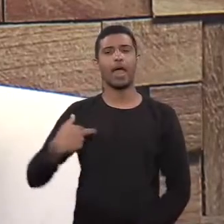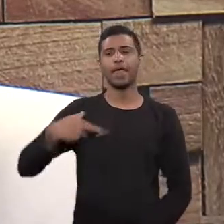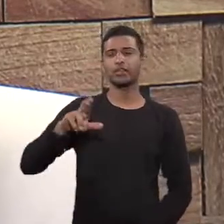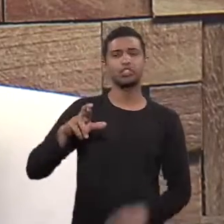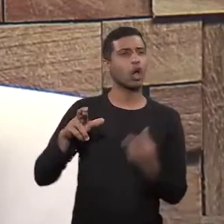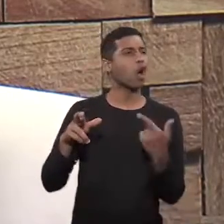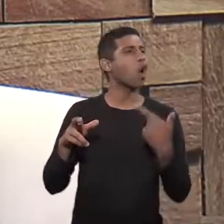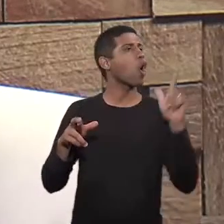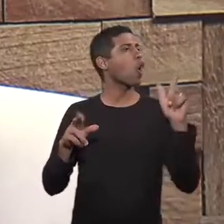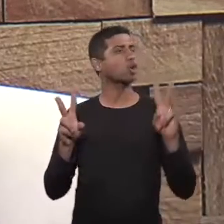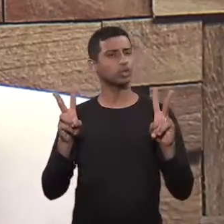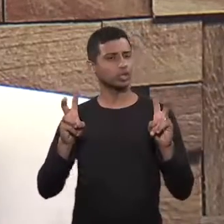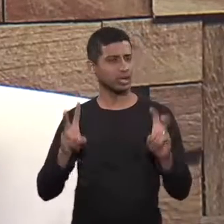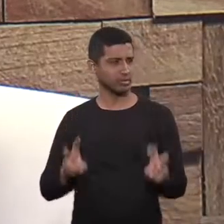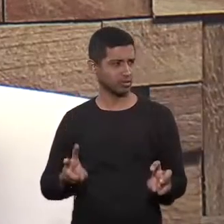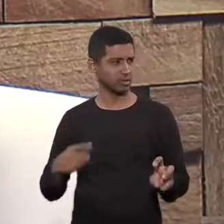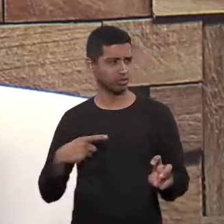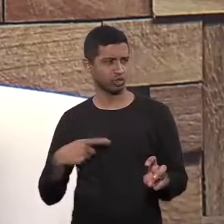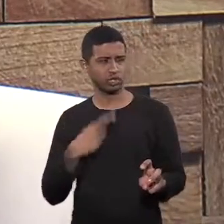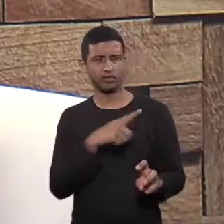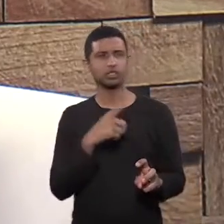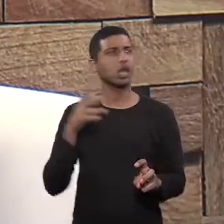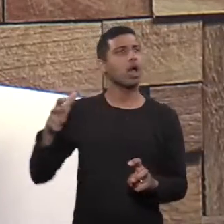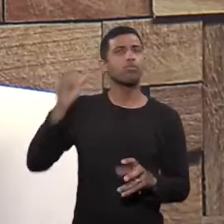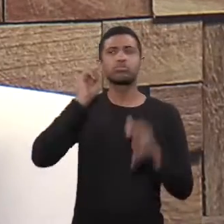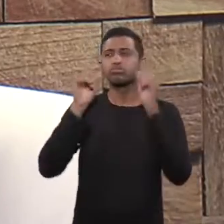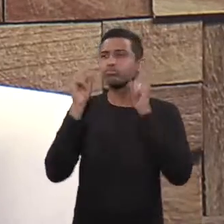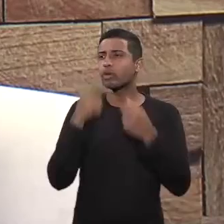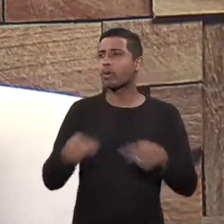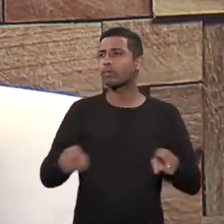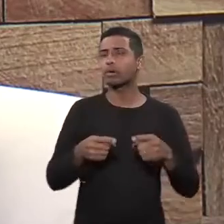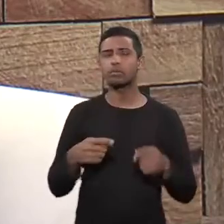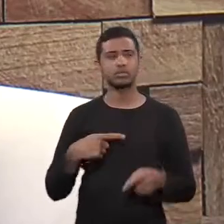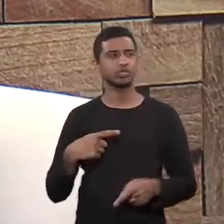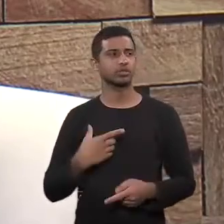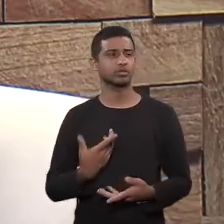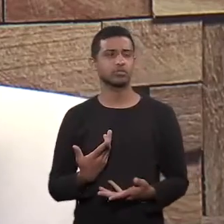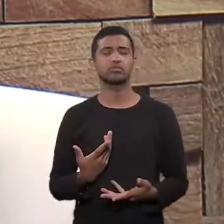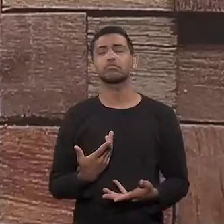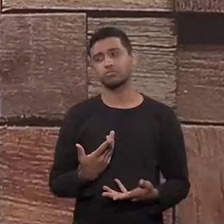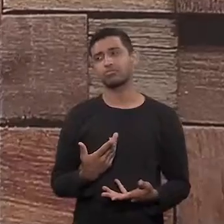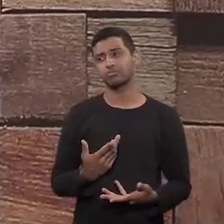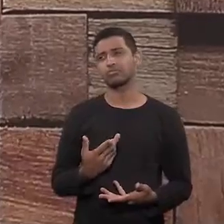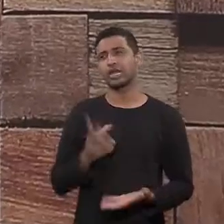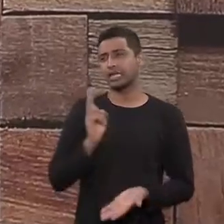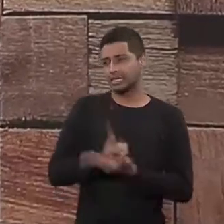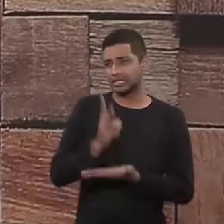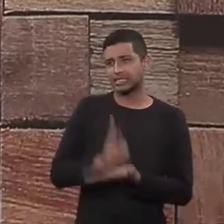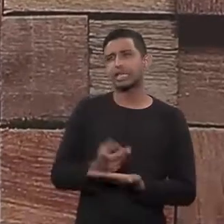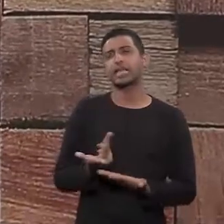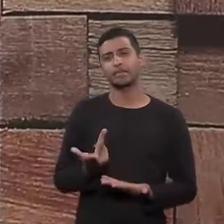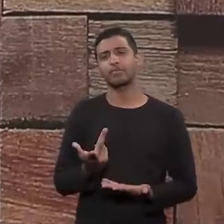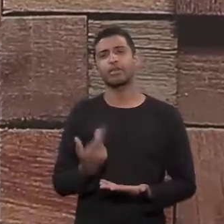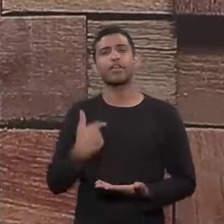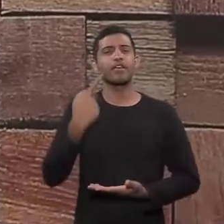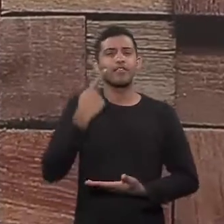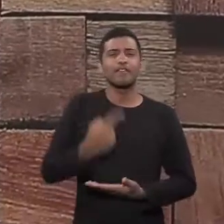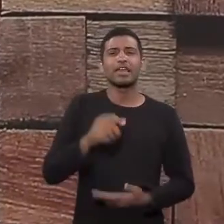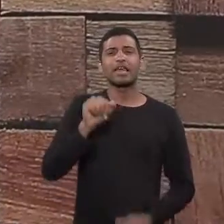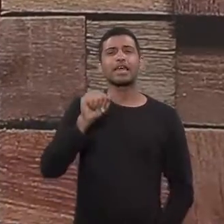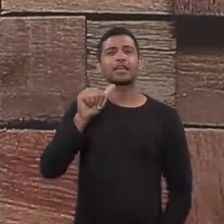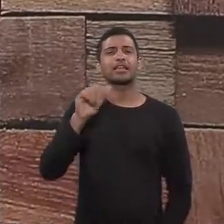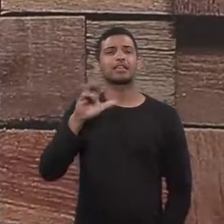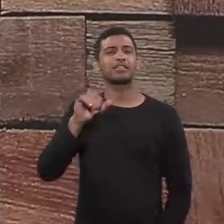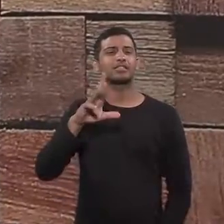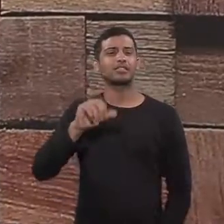música religiosa, você também ouvia música, outro tipo de música? Sempre foi música sacra e música